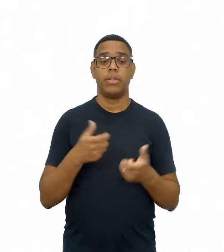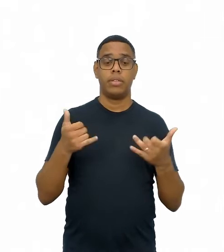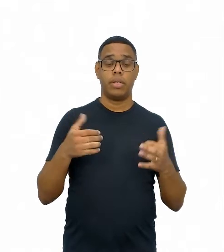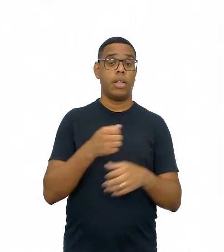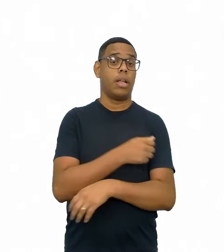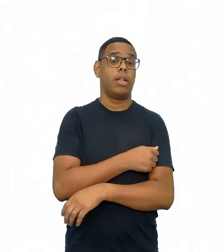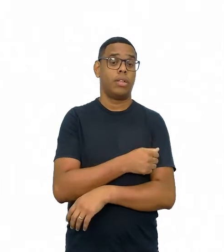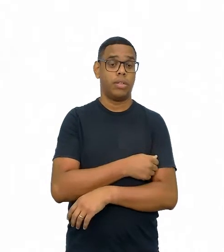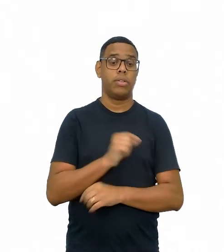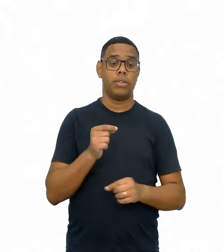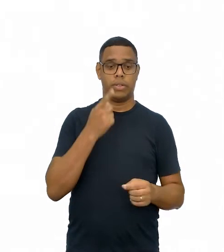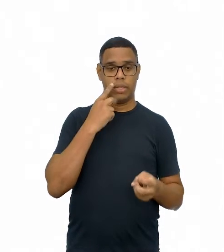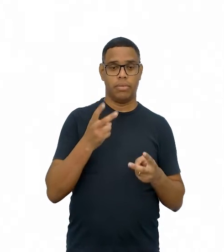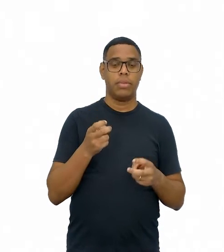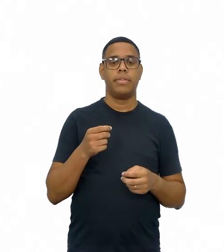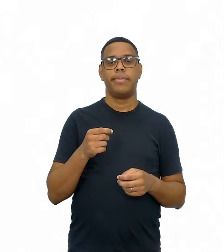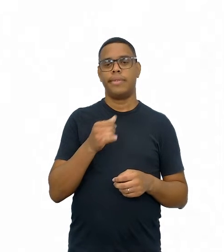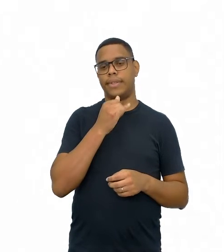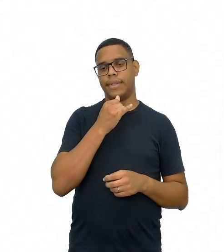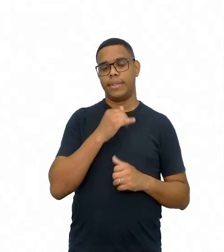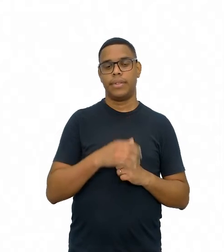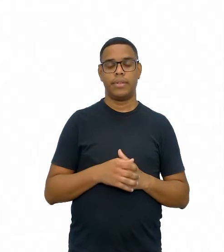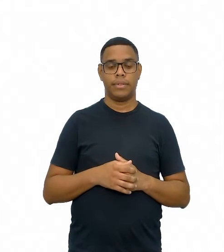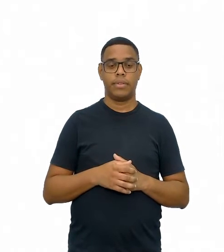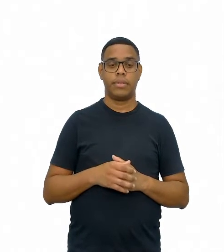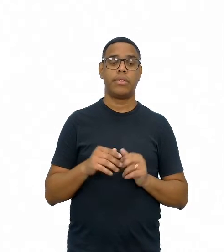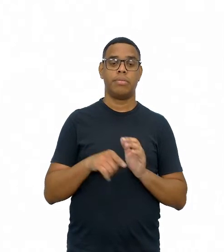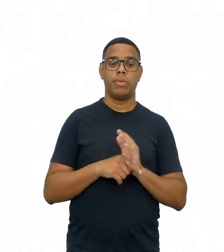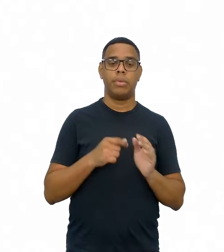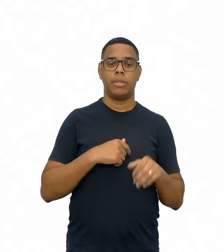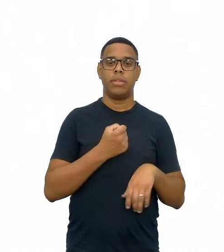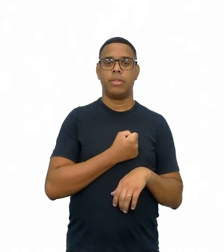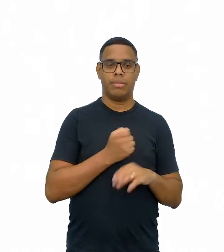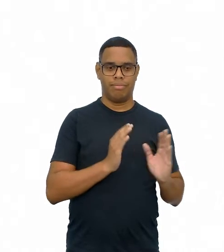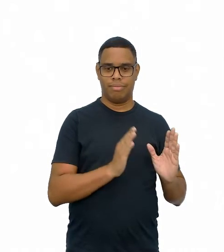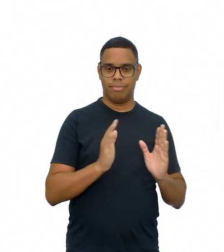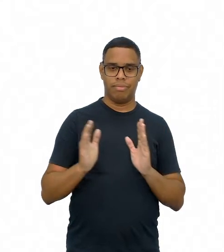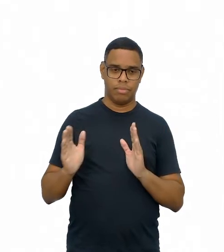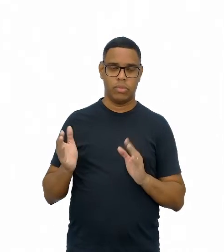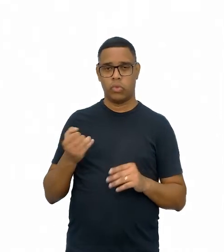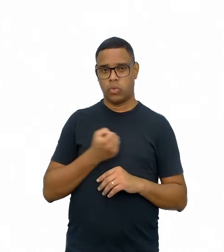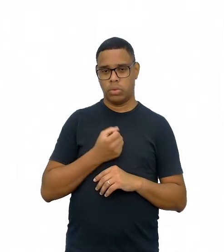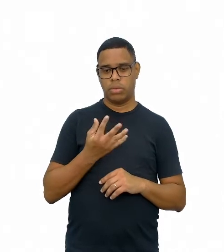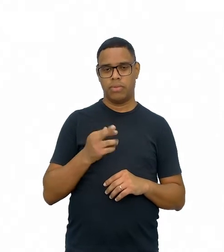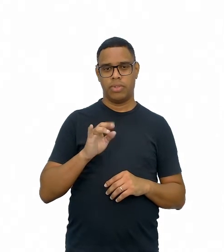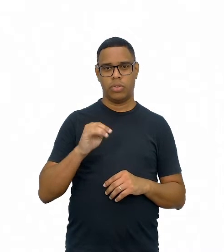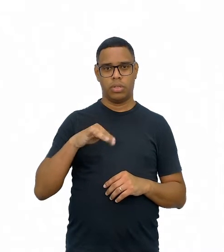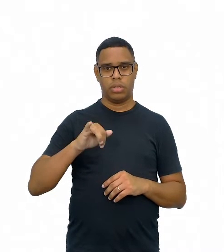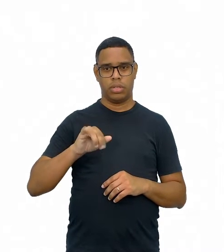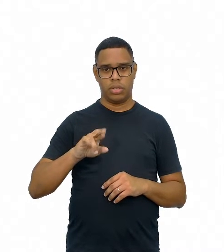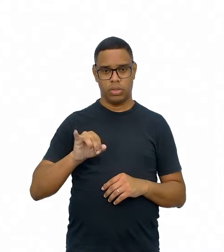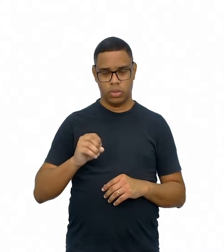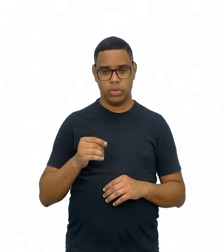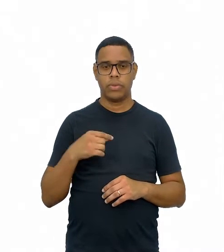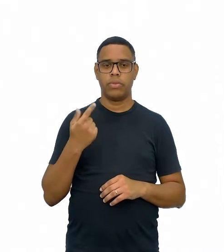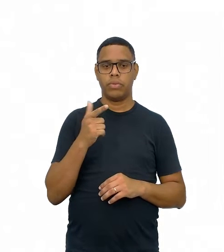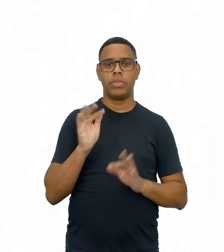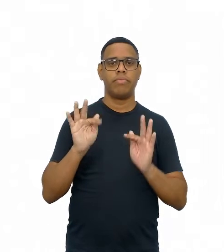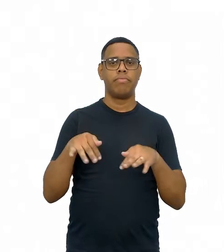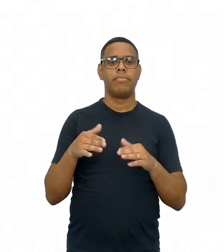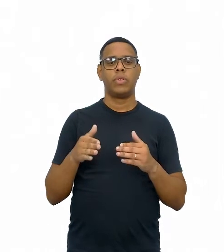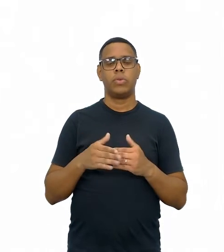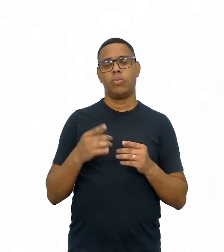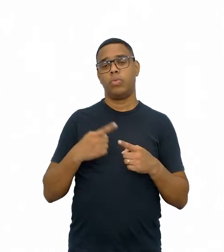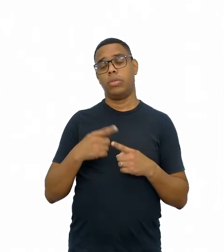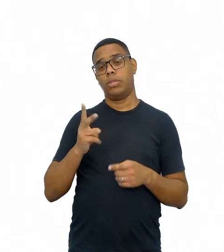aluno ele vai olhar para a questão da sucessão, por exemplo. Nos números fracionários decimais, nós não temos o sucessor,